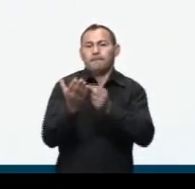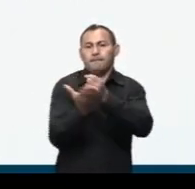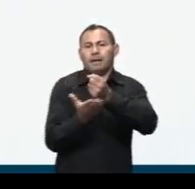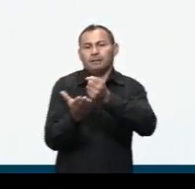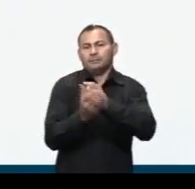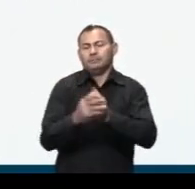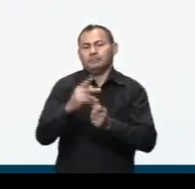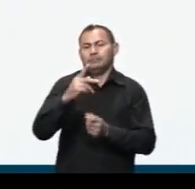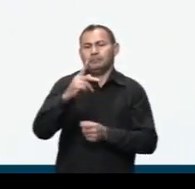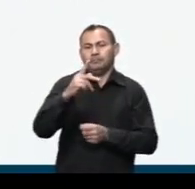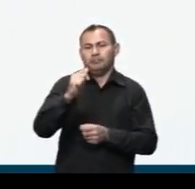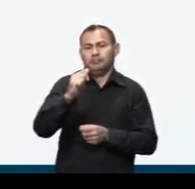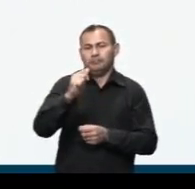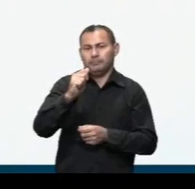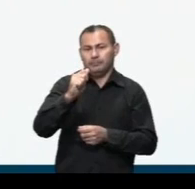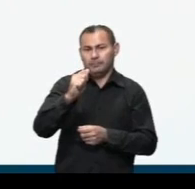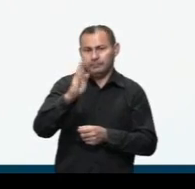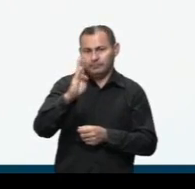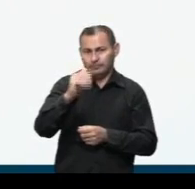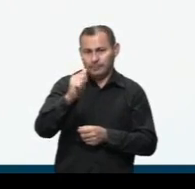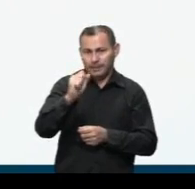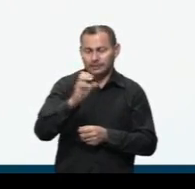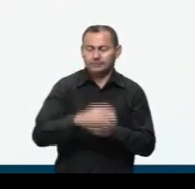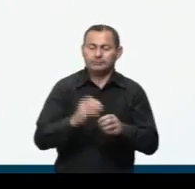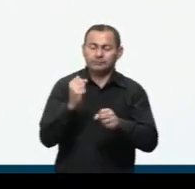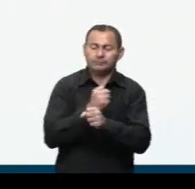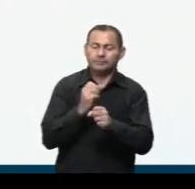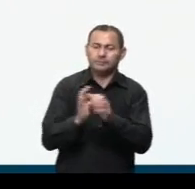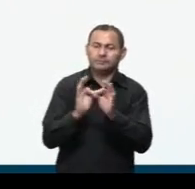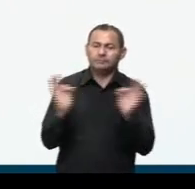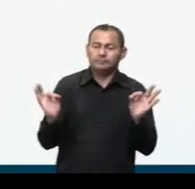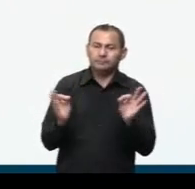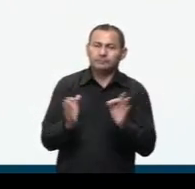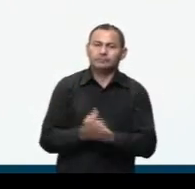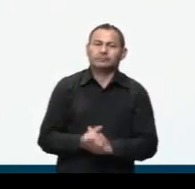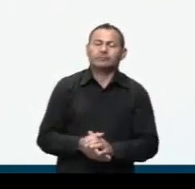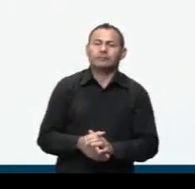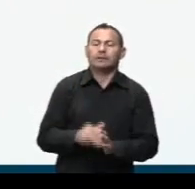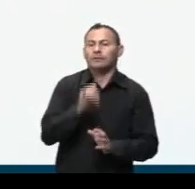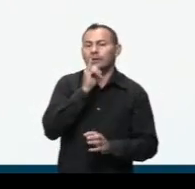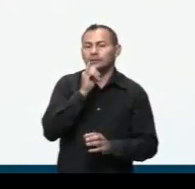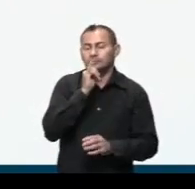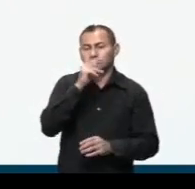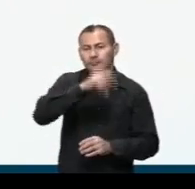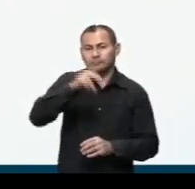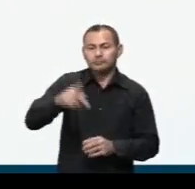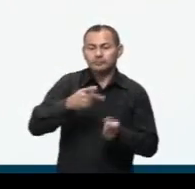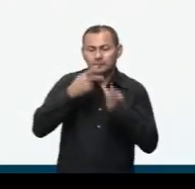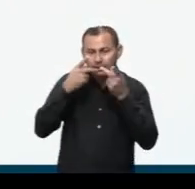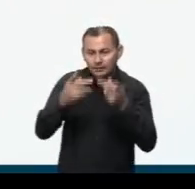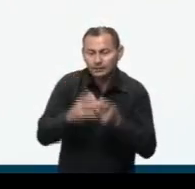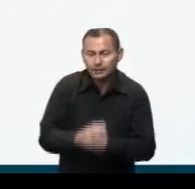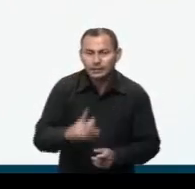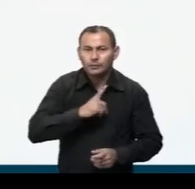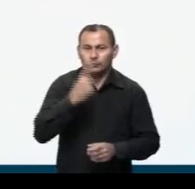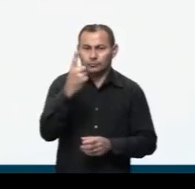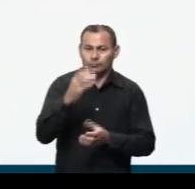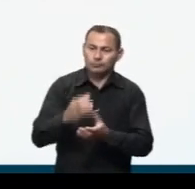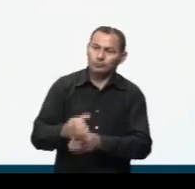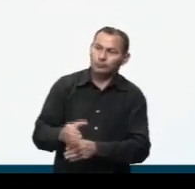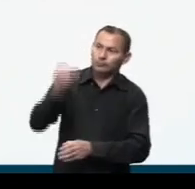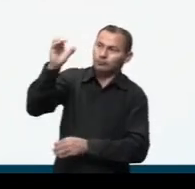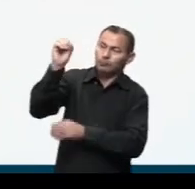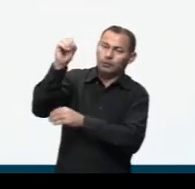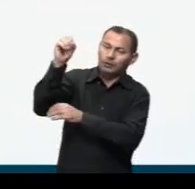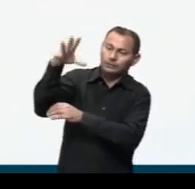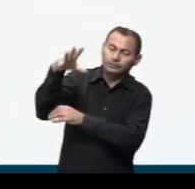base. Terreno simples, uma construção simples, tá? Então, aqui o exemplo que o professor deu, a gente tem um poste,